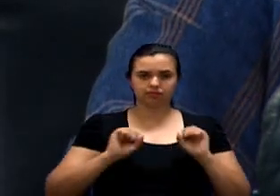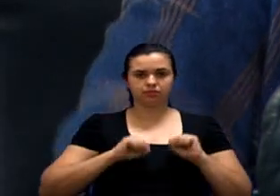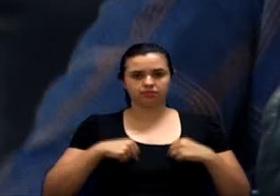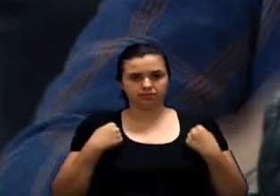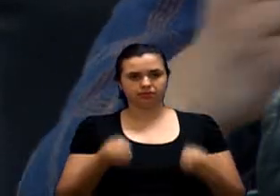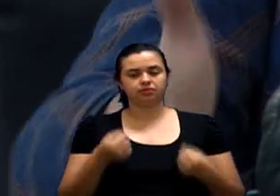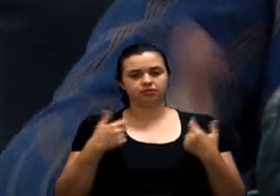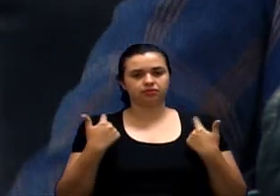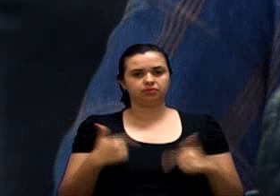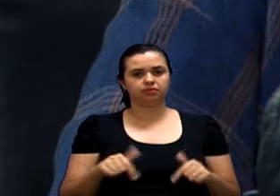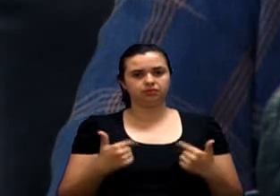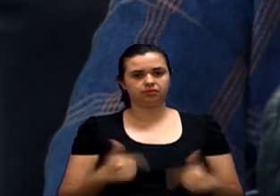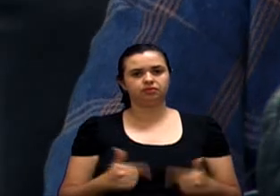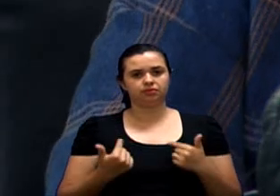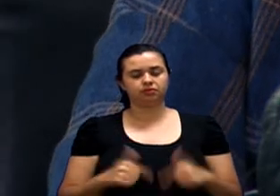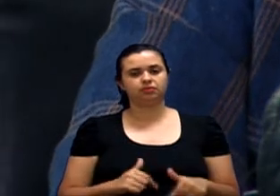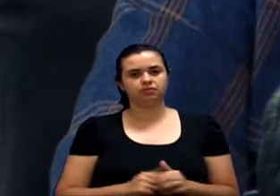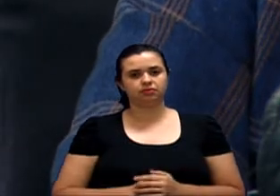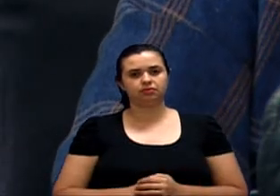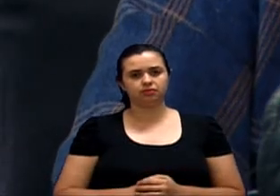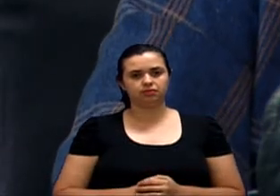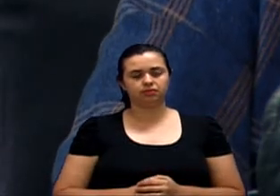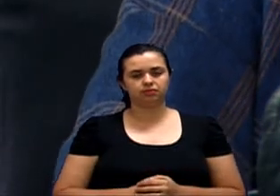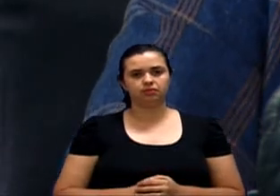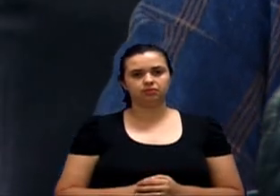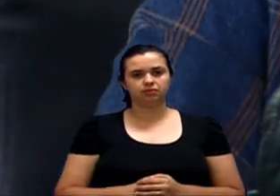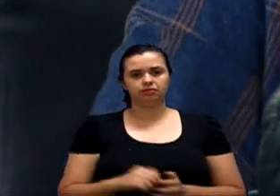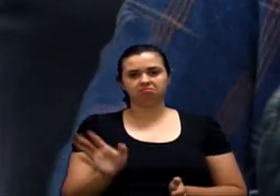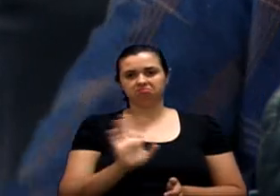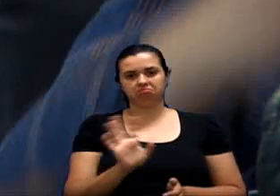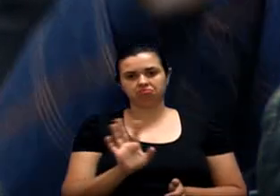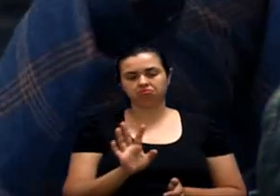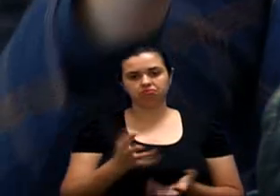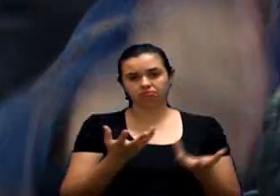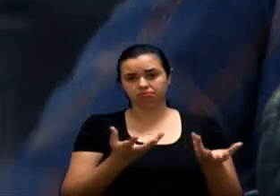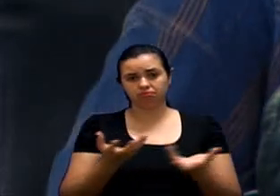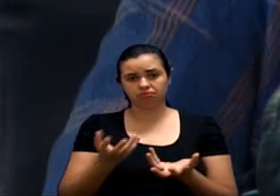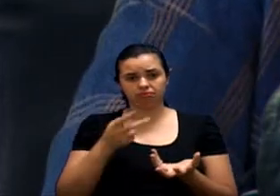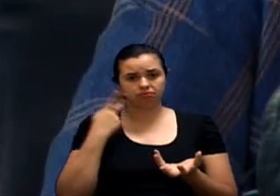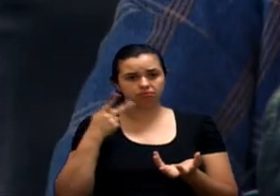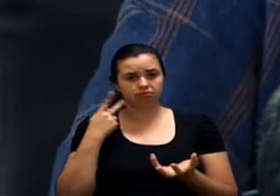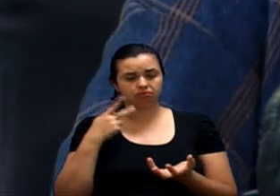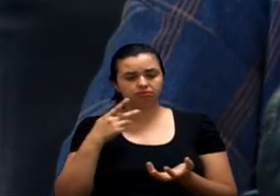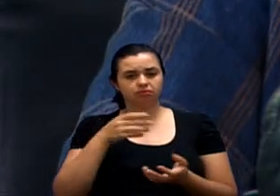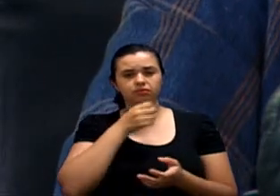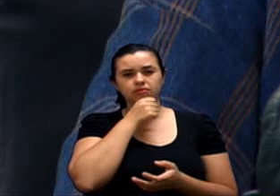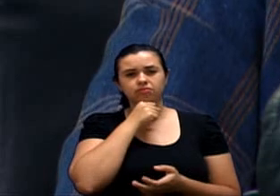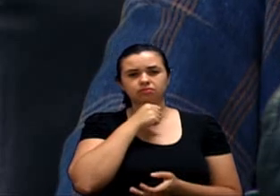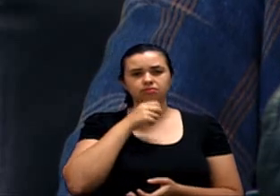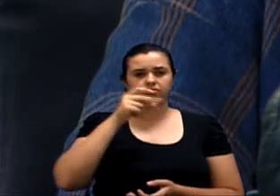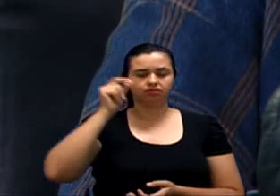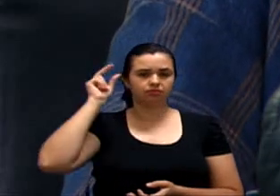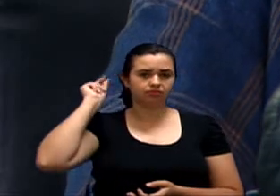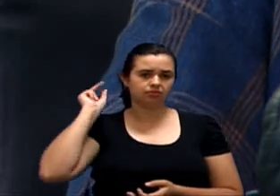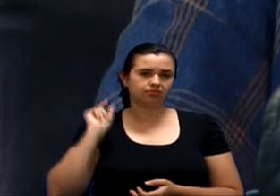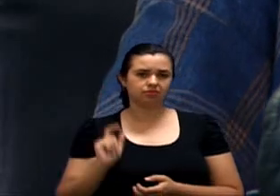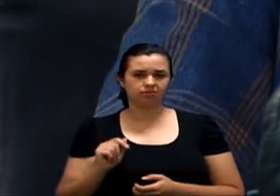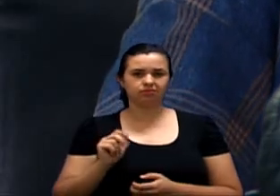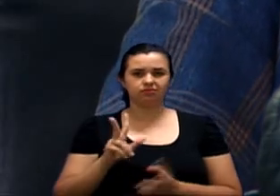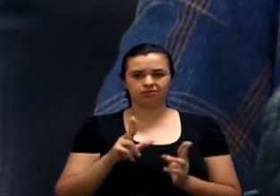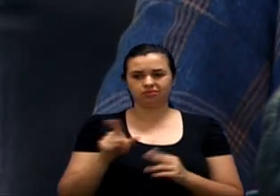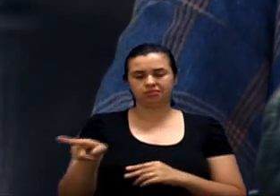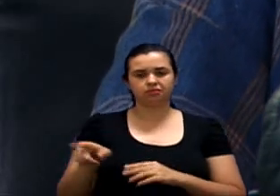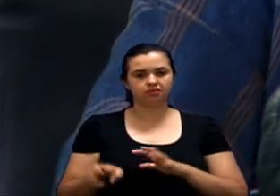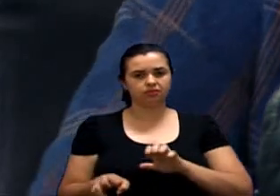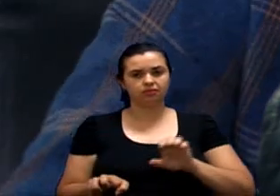dedicação, ninguém quis, né, uma política que já é velha, né, principalmente da esquerda, e aí fazem